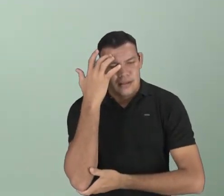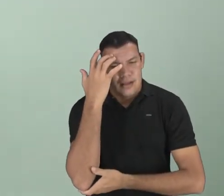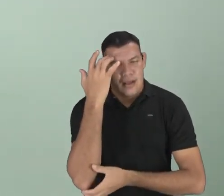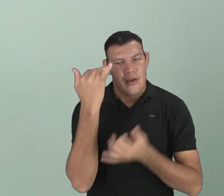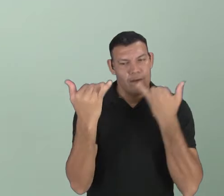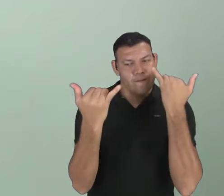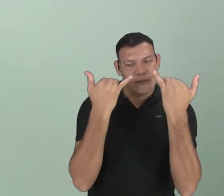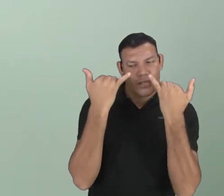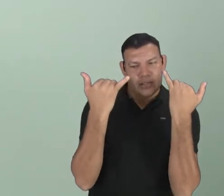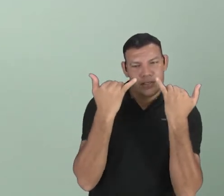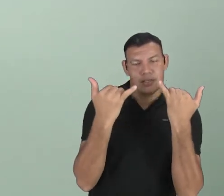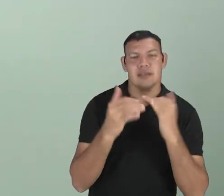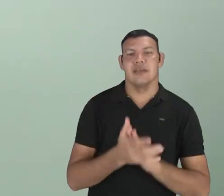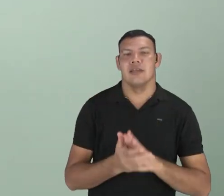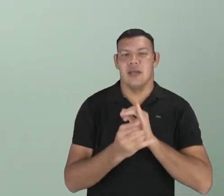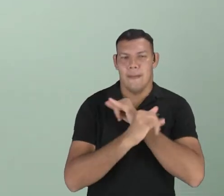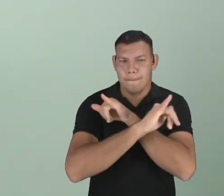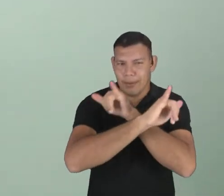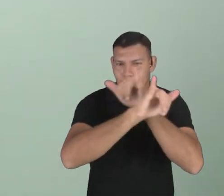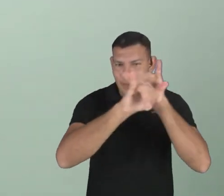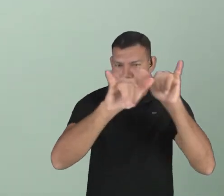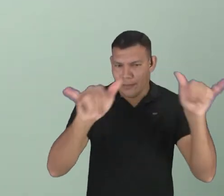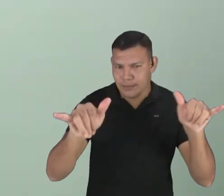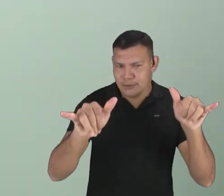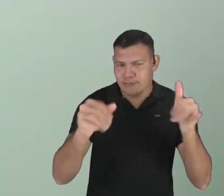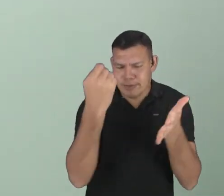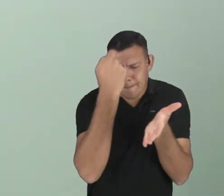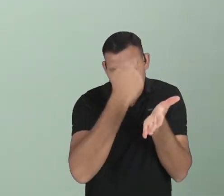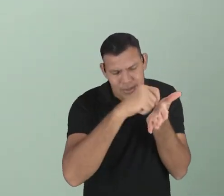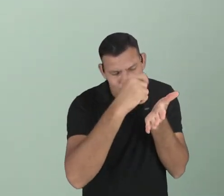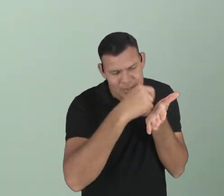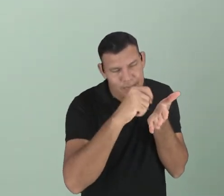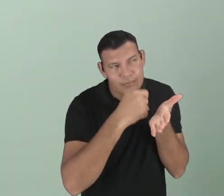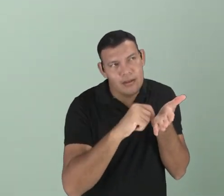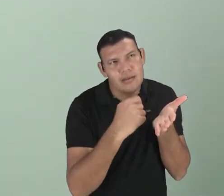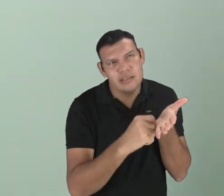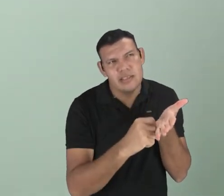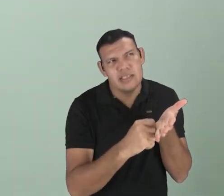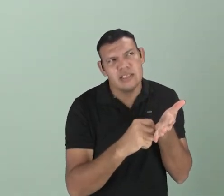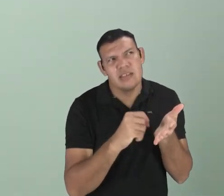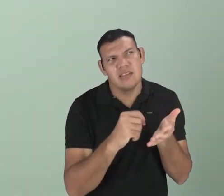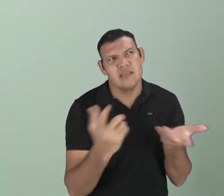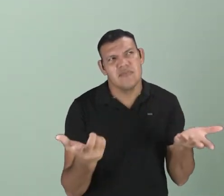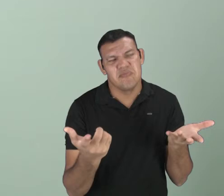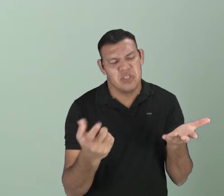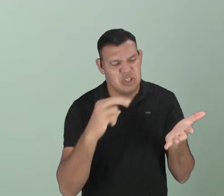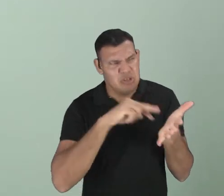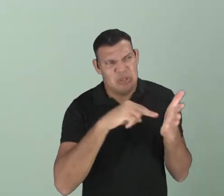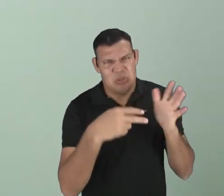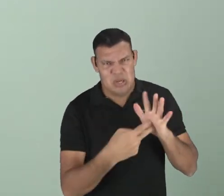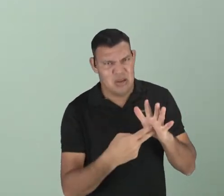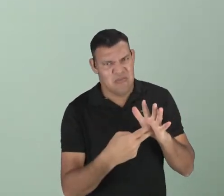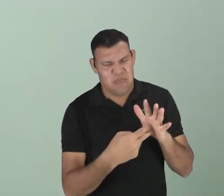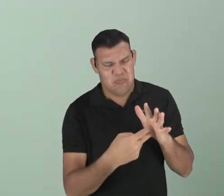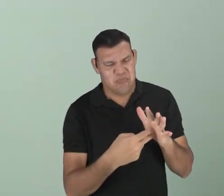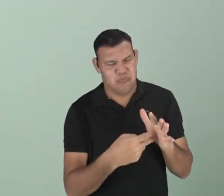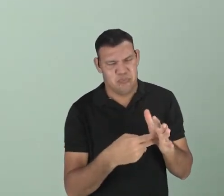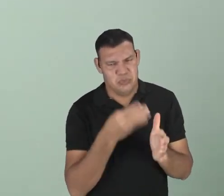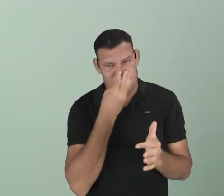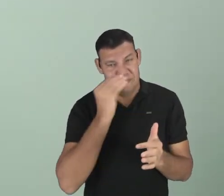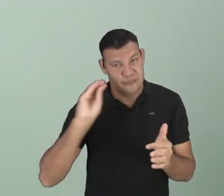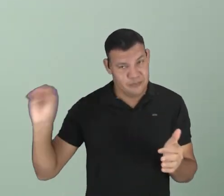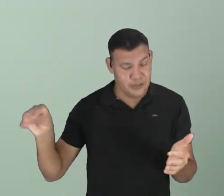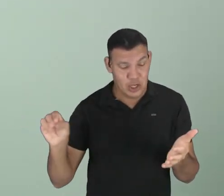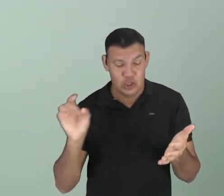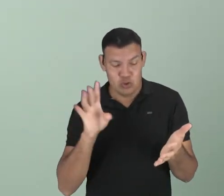mais na mensagem, né, no texto escrito, do que no significado que ele vai dar para aquele